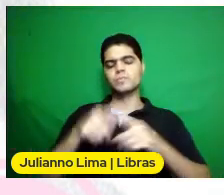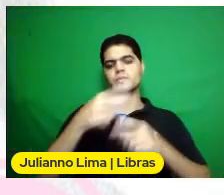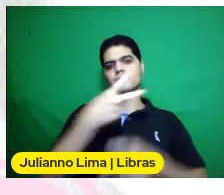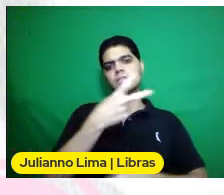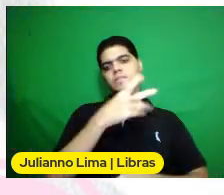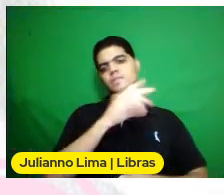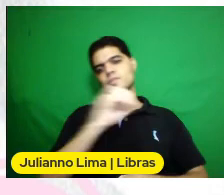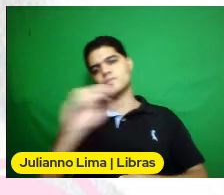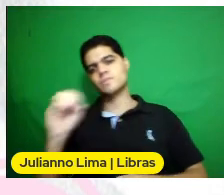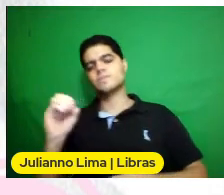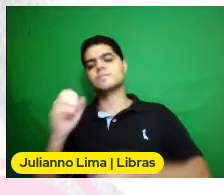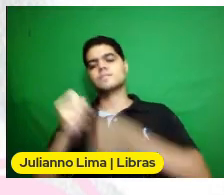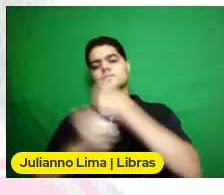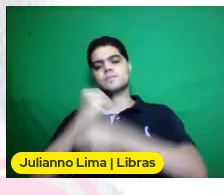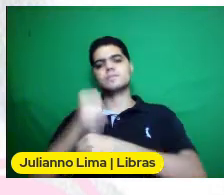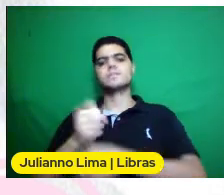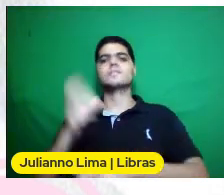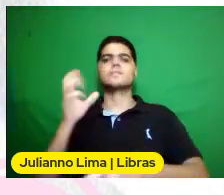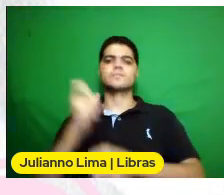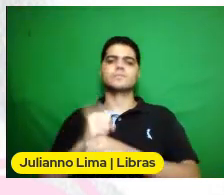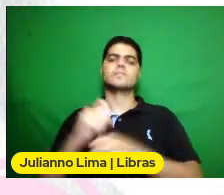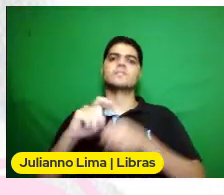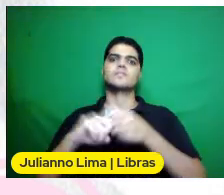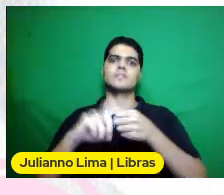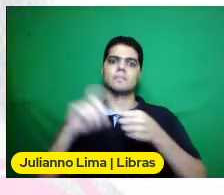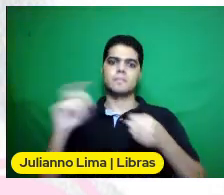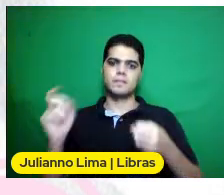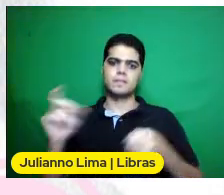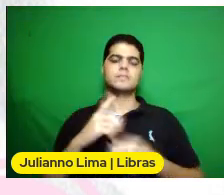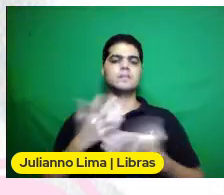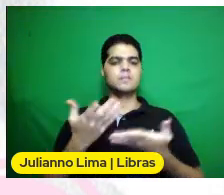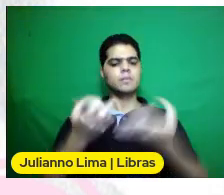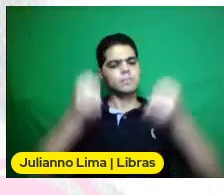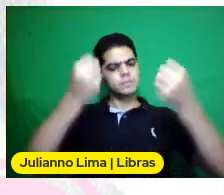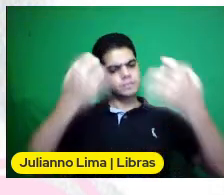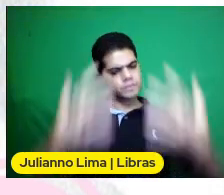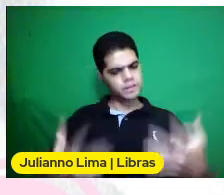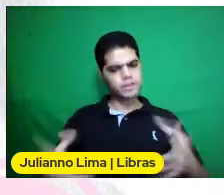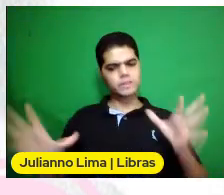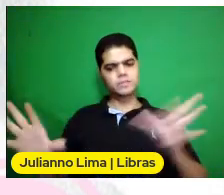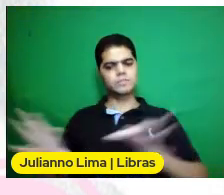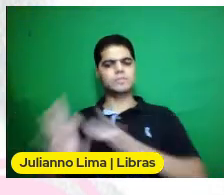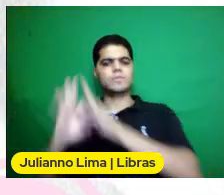fala sobre os streamings e sobre essas parcerias, esses incentivadores.